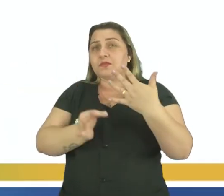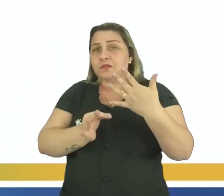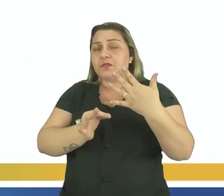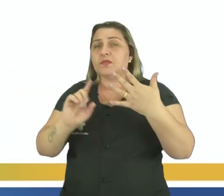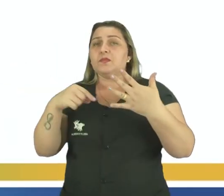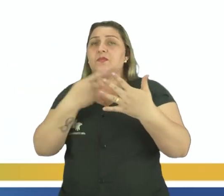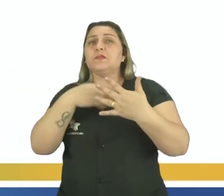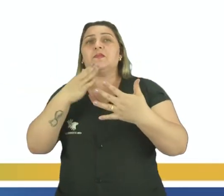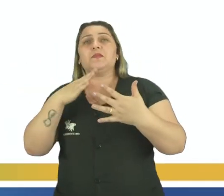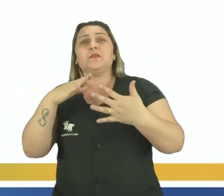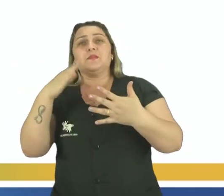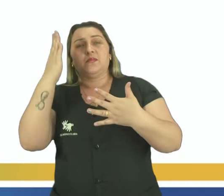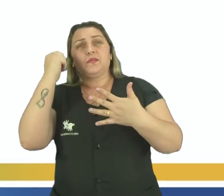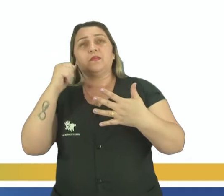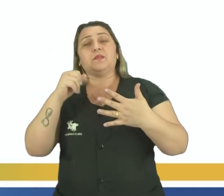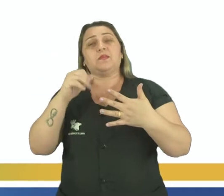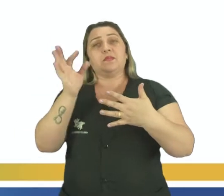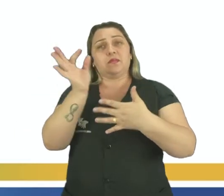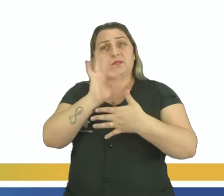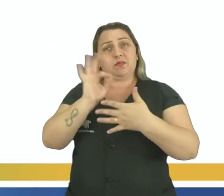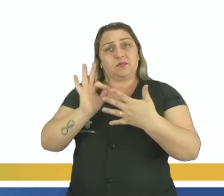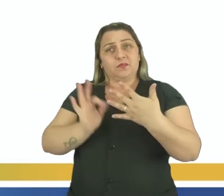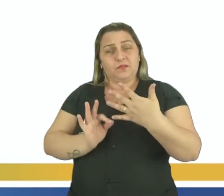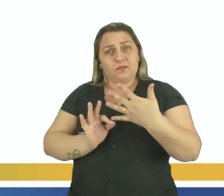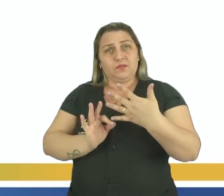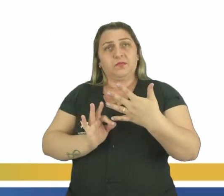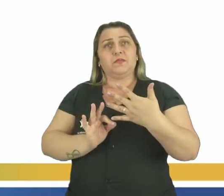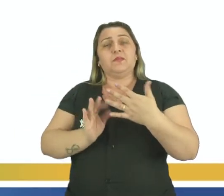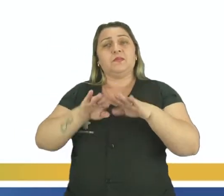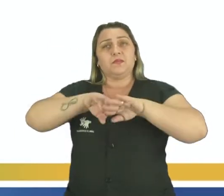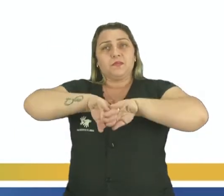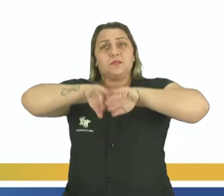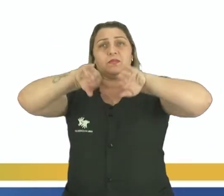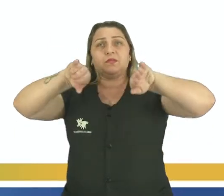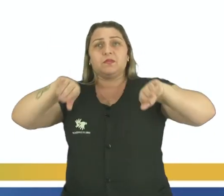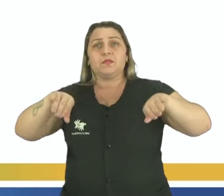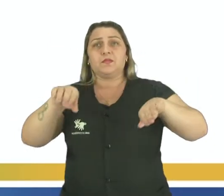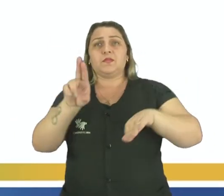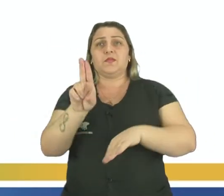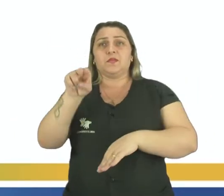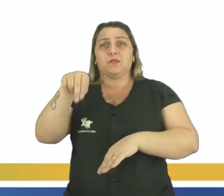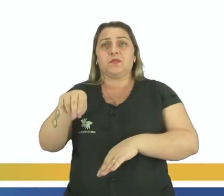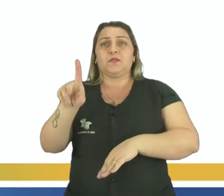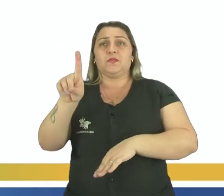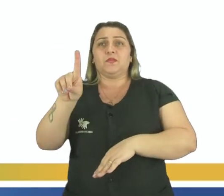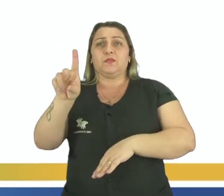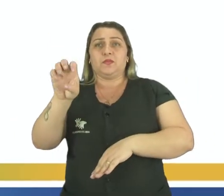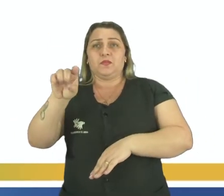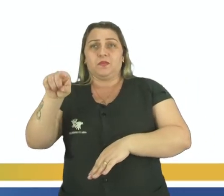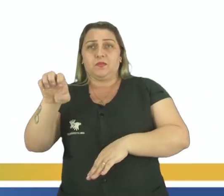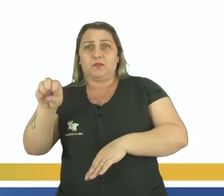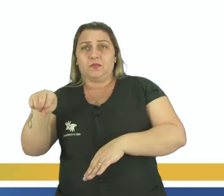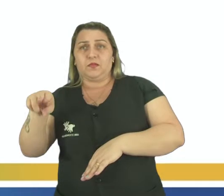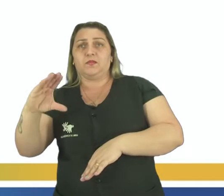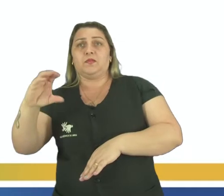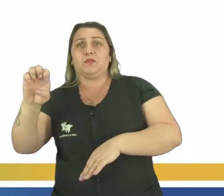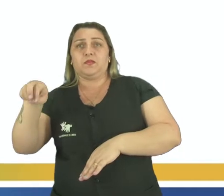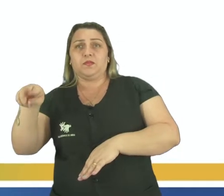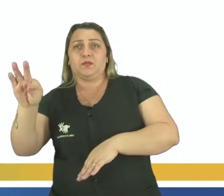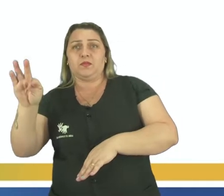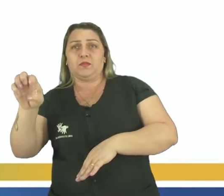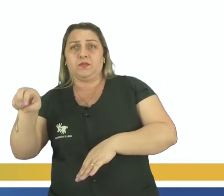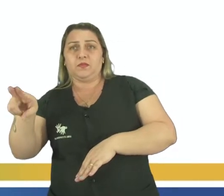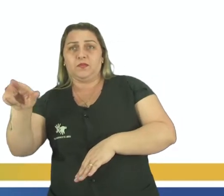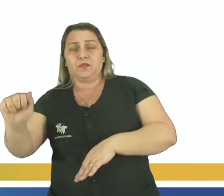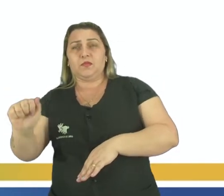Nós sabemos que nós temos as classes, que são separadas por unidade, dezena e centena, e que elas vão se